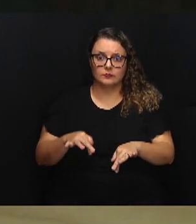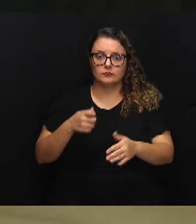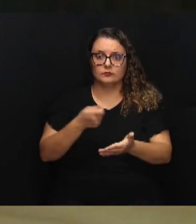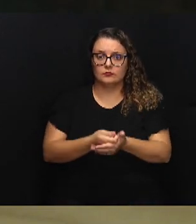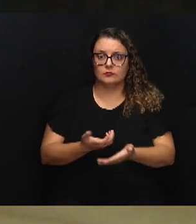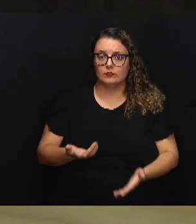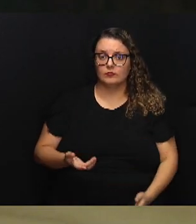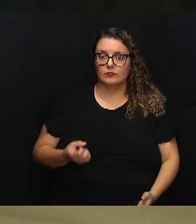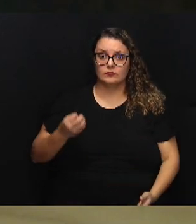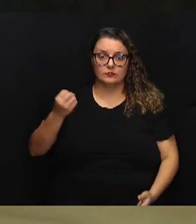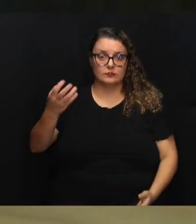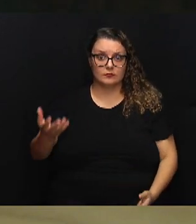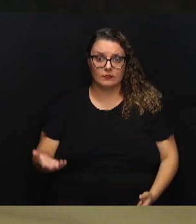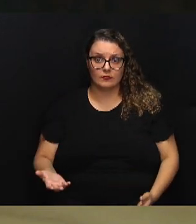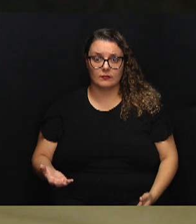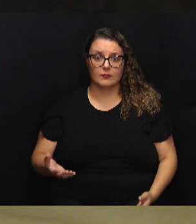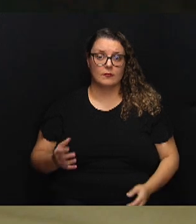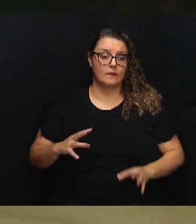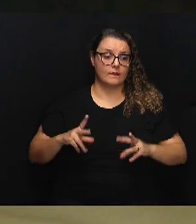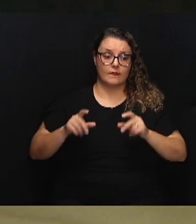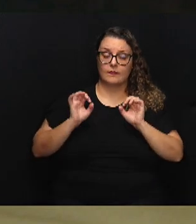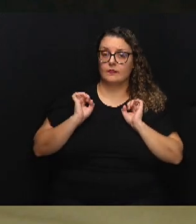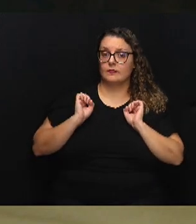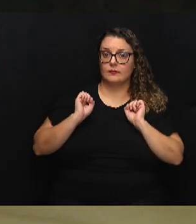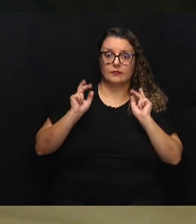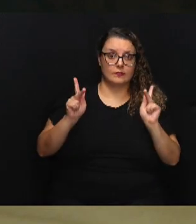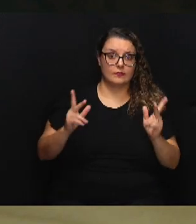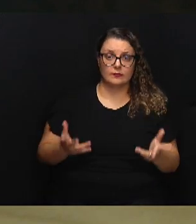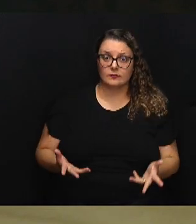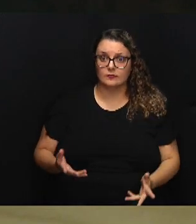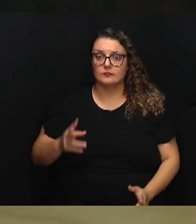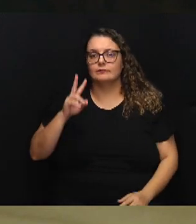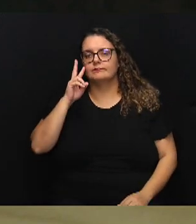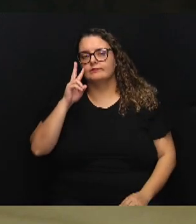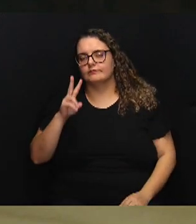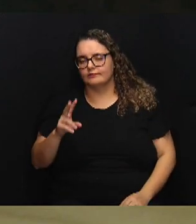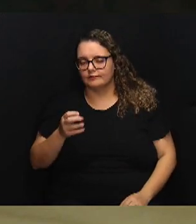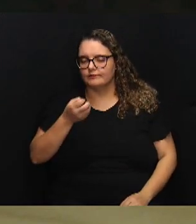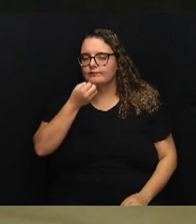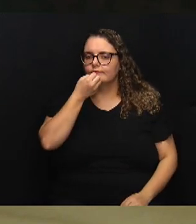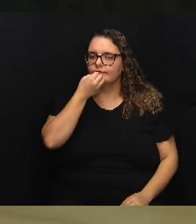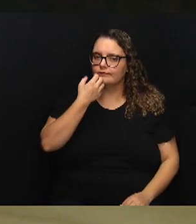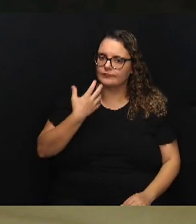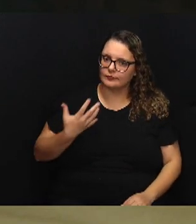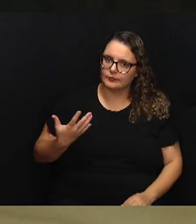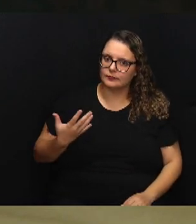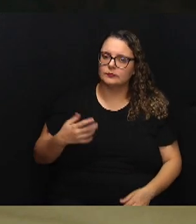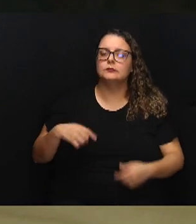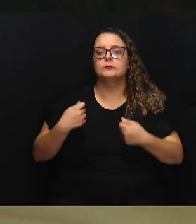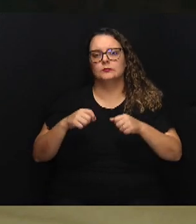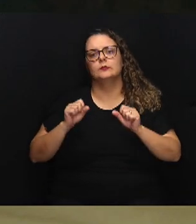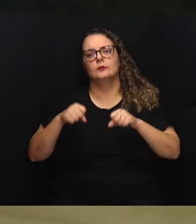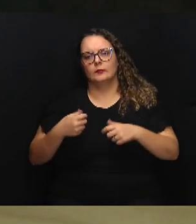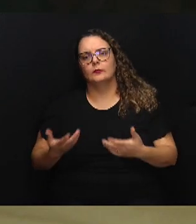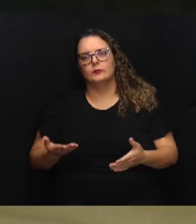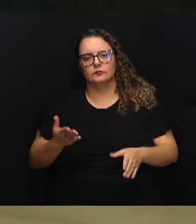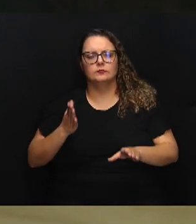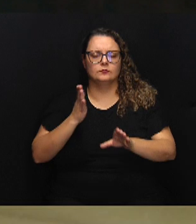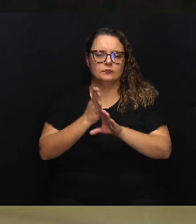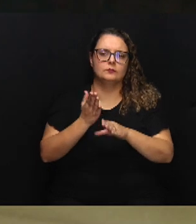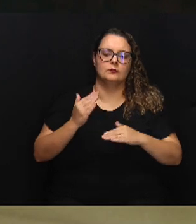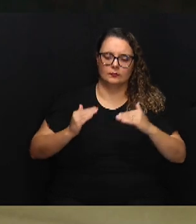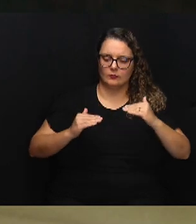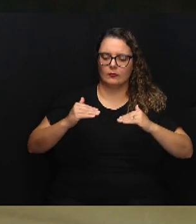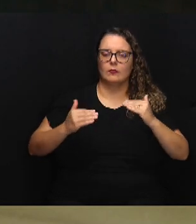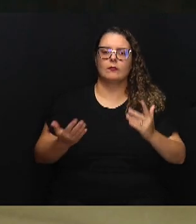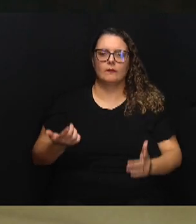vai executar a viagem. E aí tá tudo bem, tá ótimo, você vai ver como valeu a pena. Precisa sim encontrar, claro, um